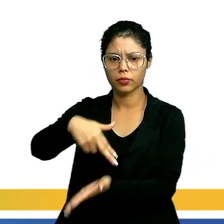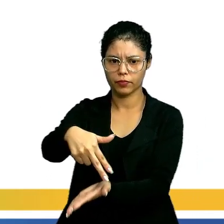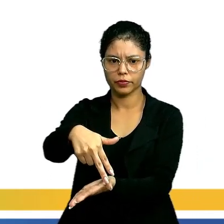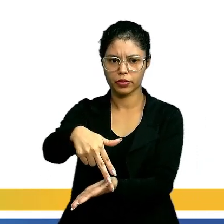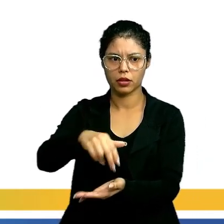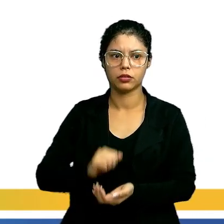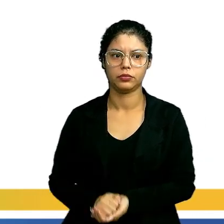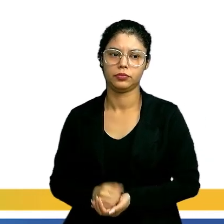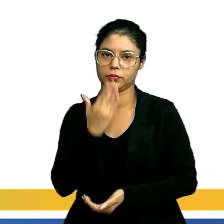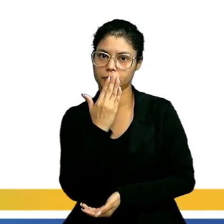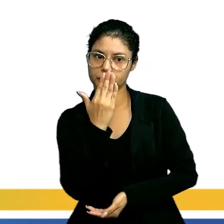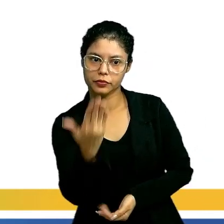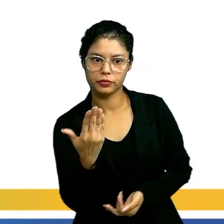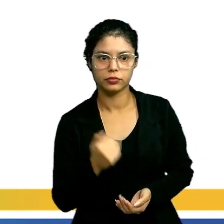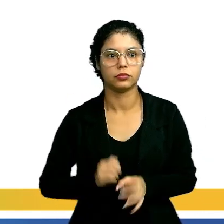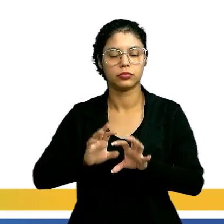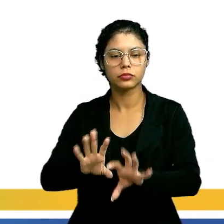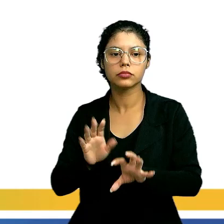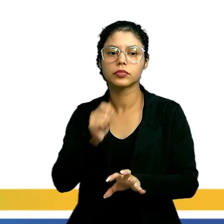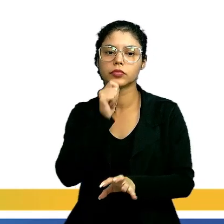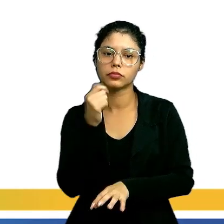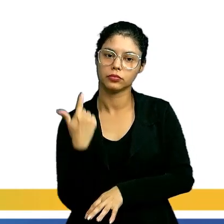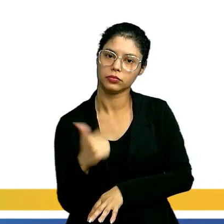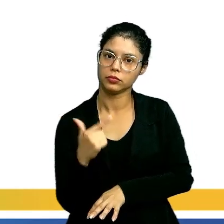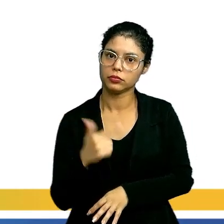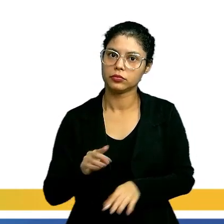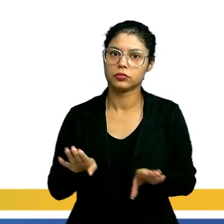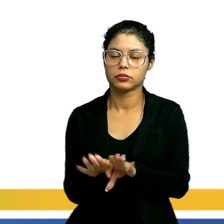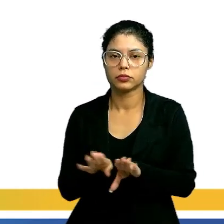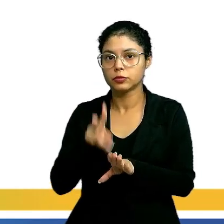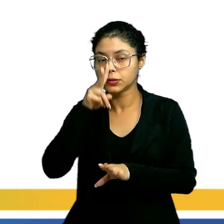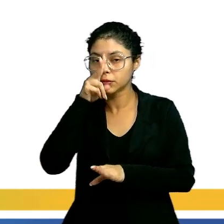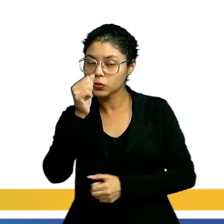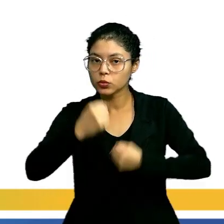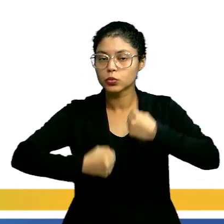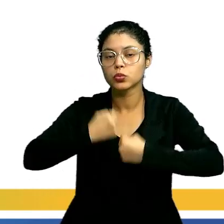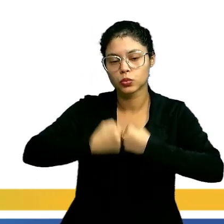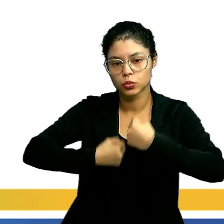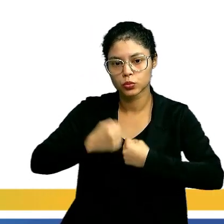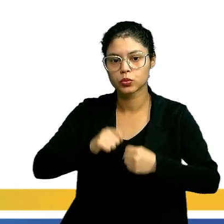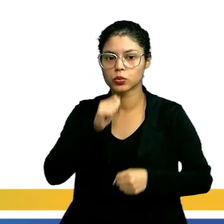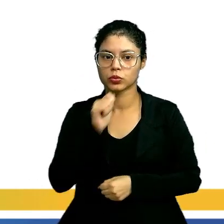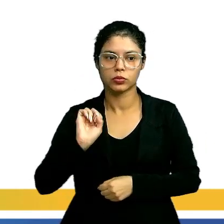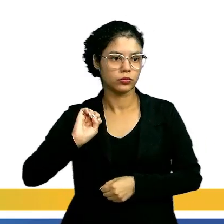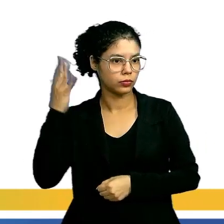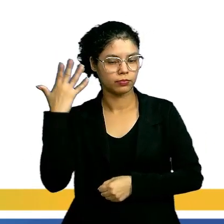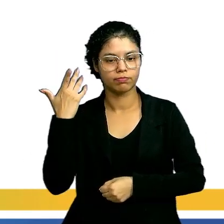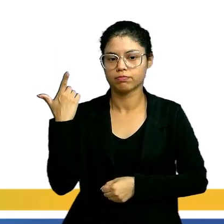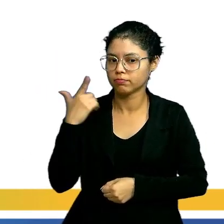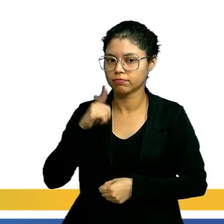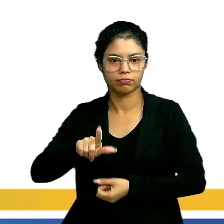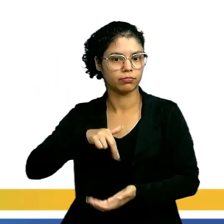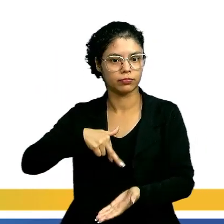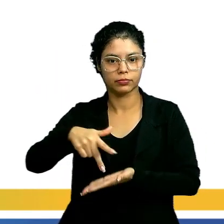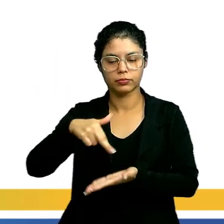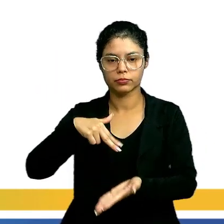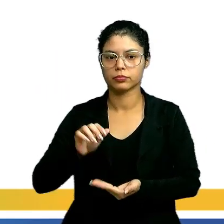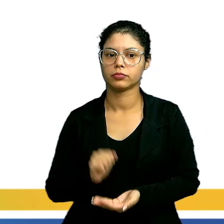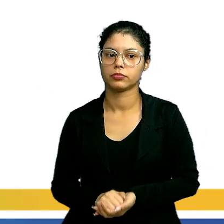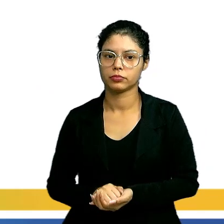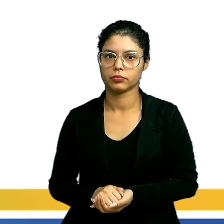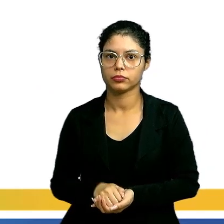para frente. Dessa forma, se não existisse a força de atrito, não seríamos capazes de caminharmos, e